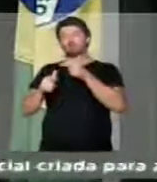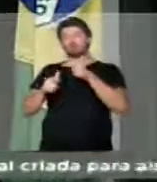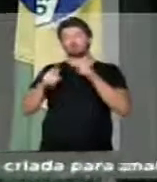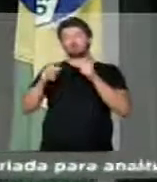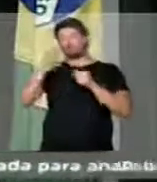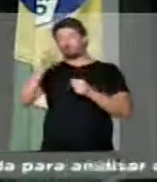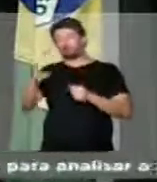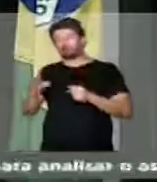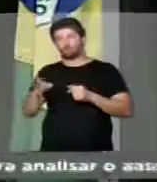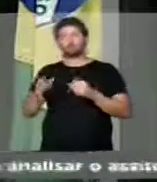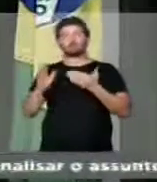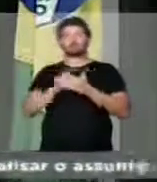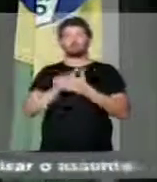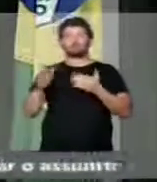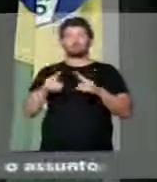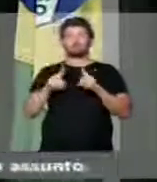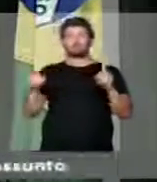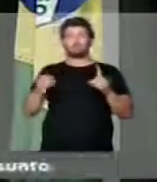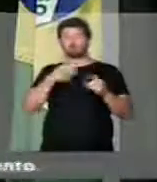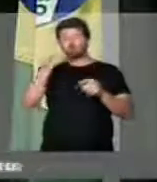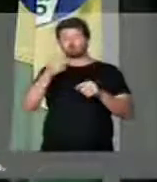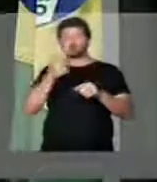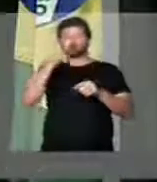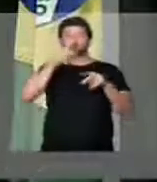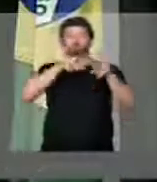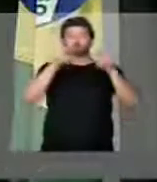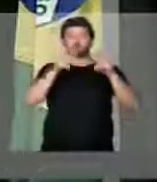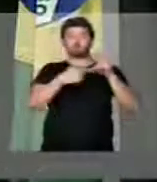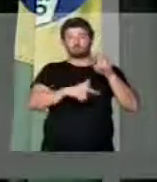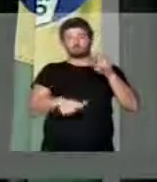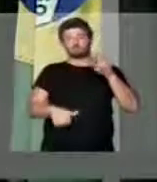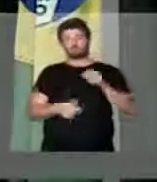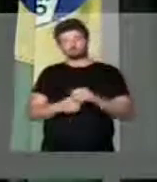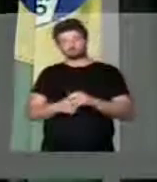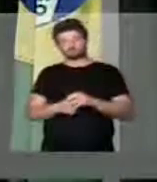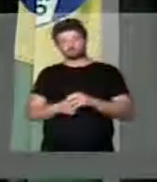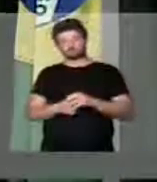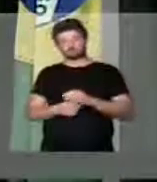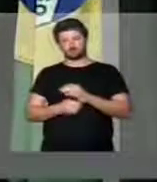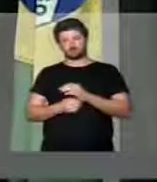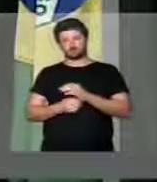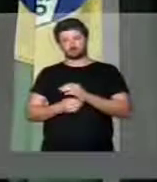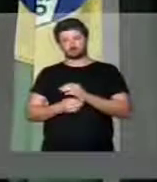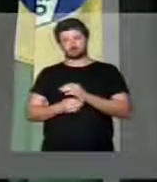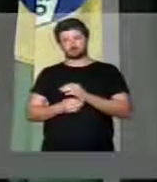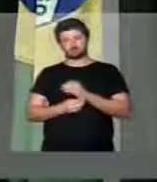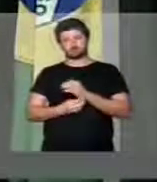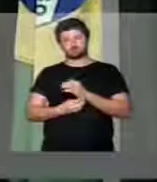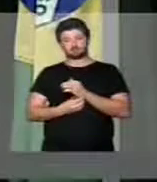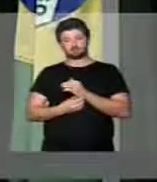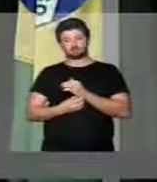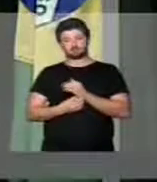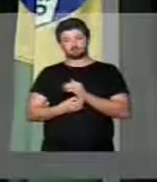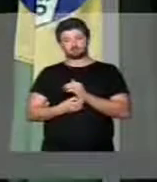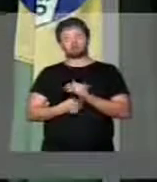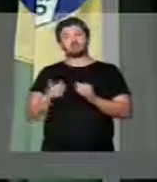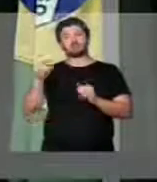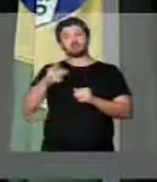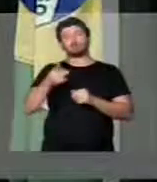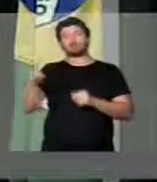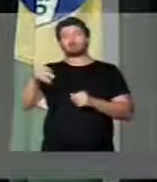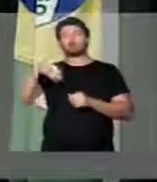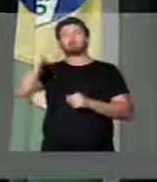sobre os outros comentários desse consultor, diz novamente Gaudêncio Torquato. Em suma, são os últimos estertores de uma